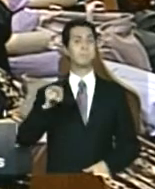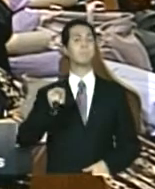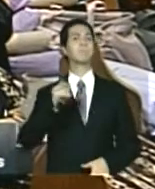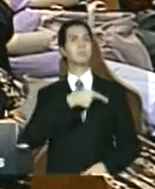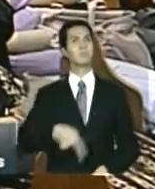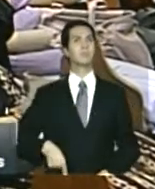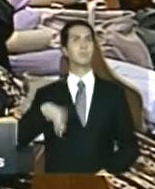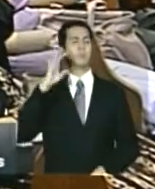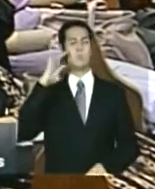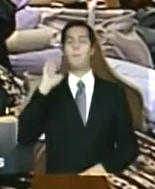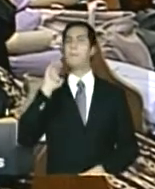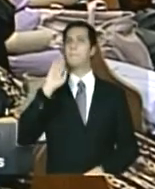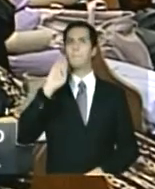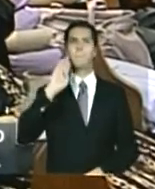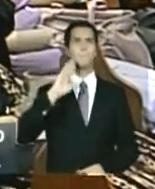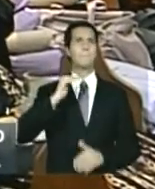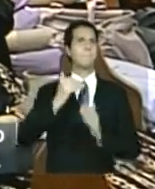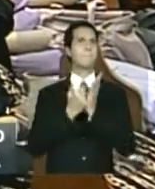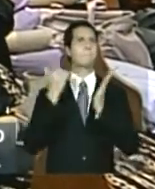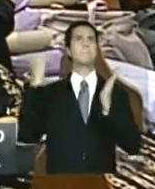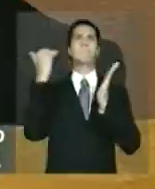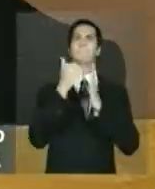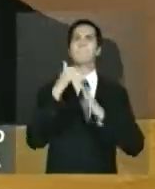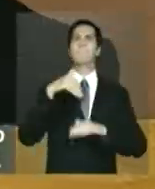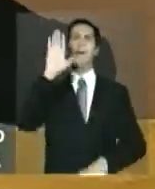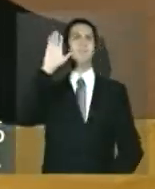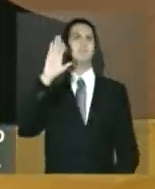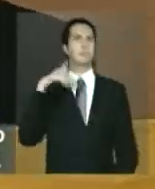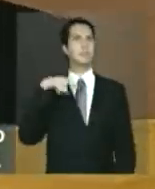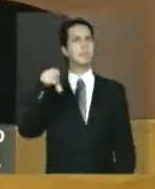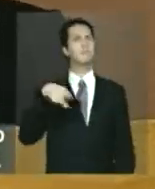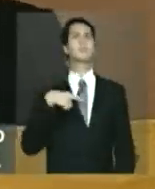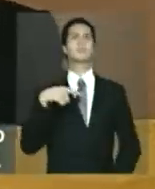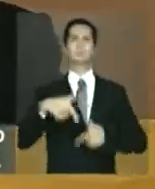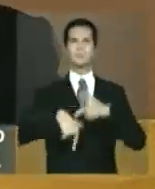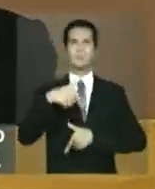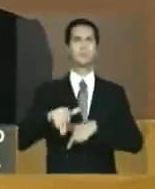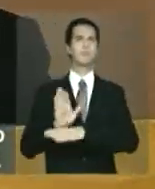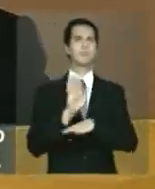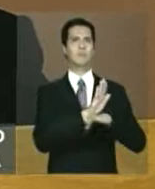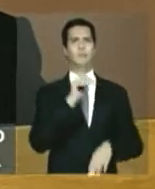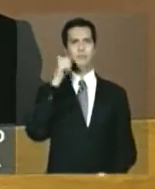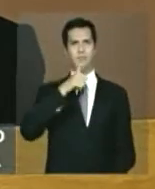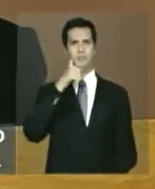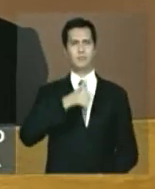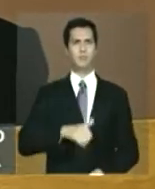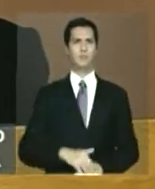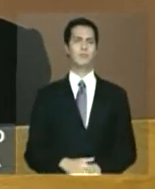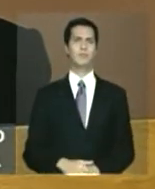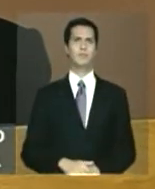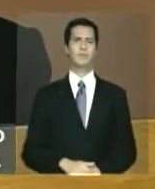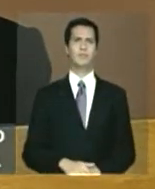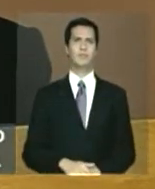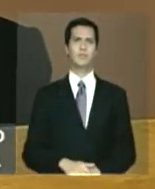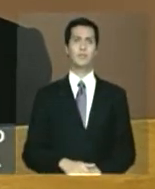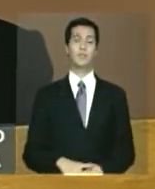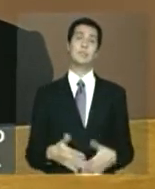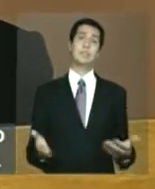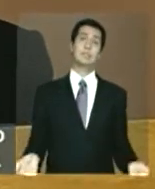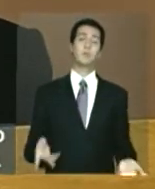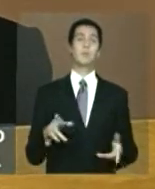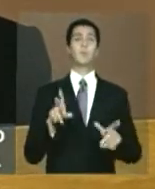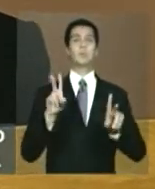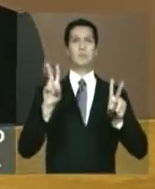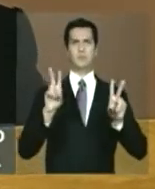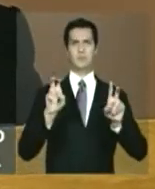Esta é uma ação estratégica eh então sobre o prêmio queremos que todas as